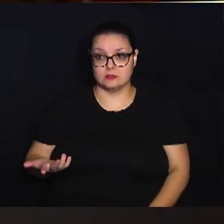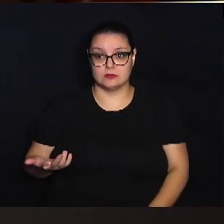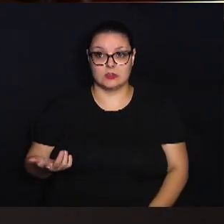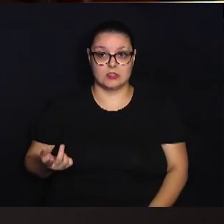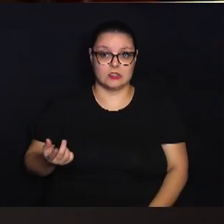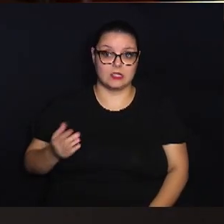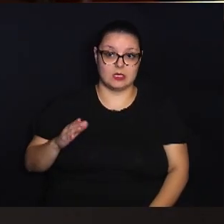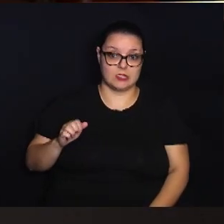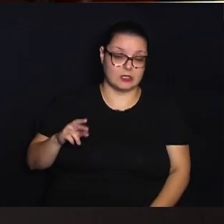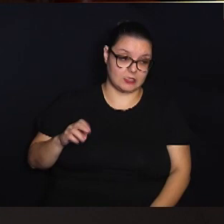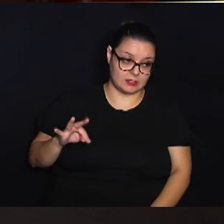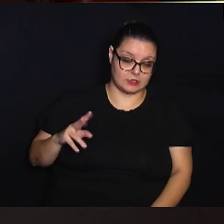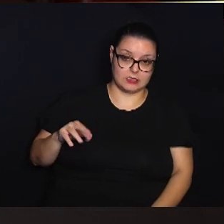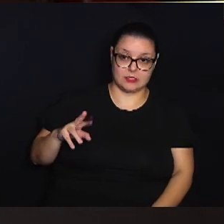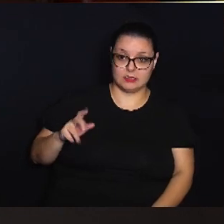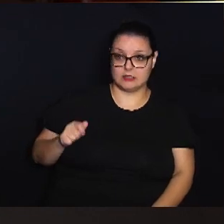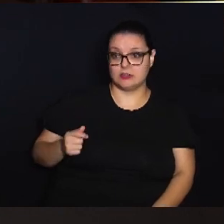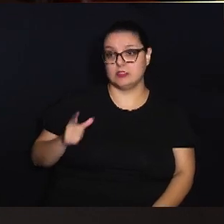tem